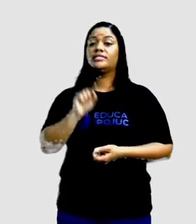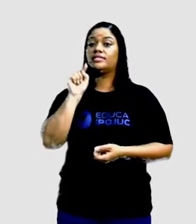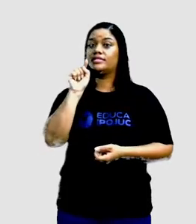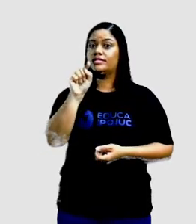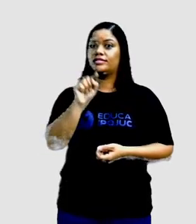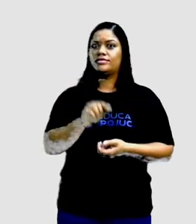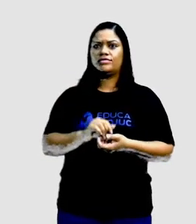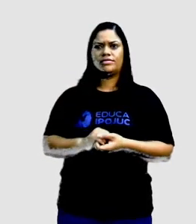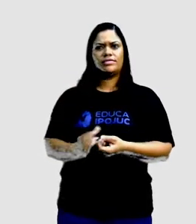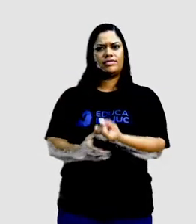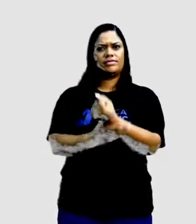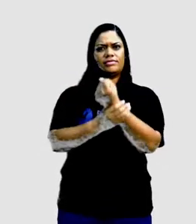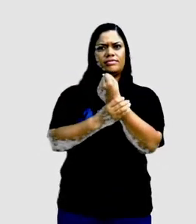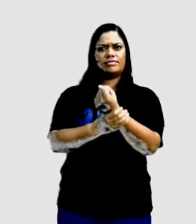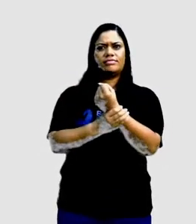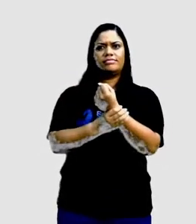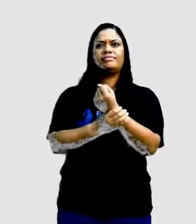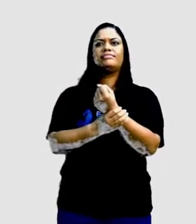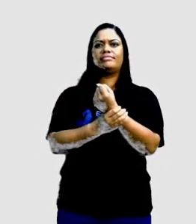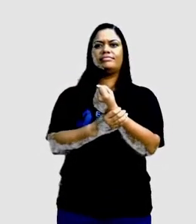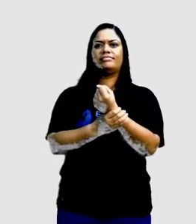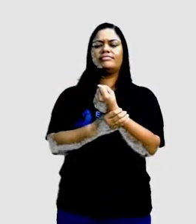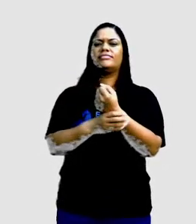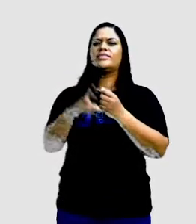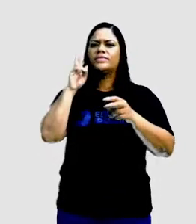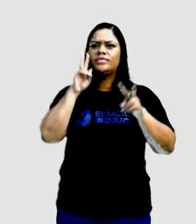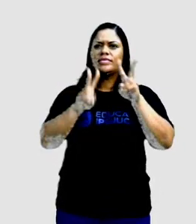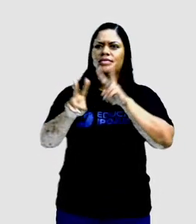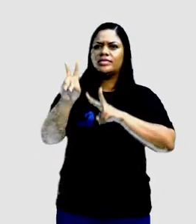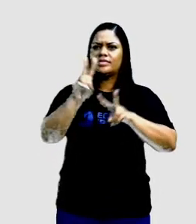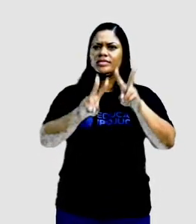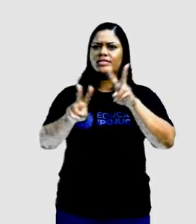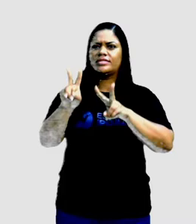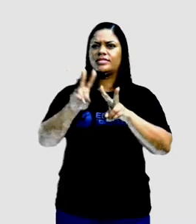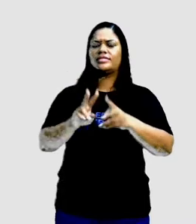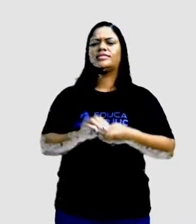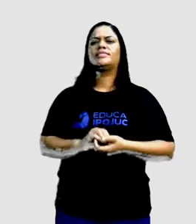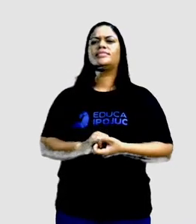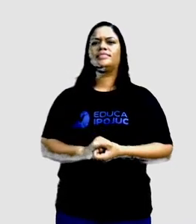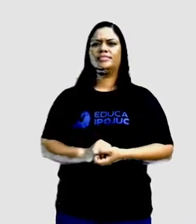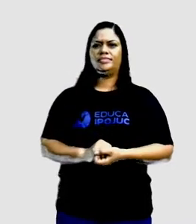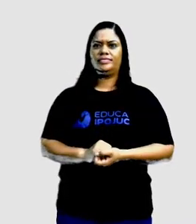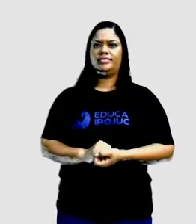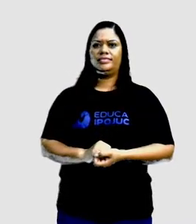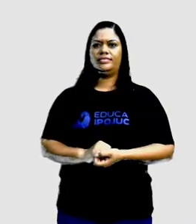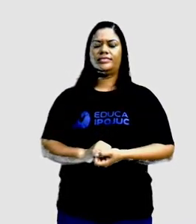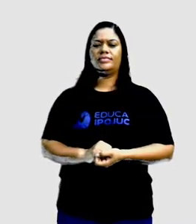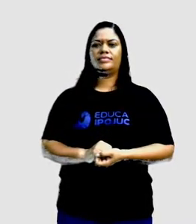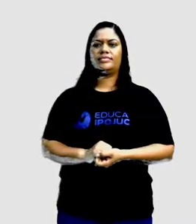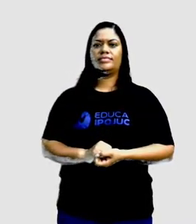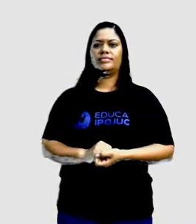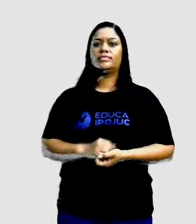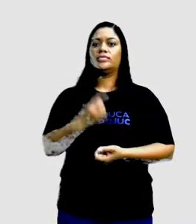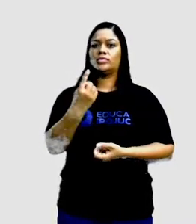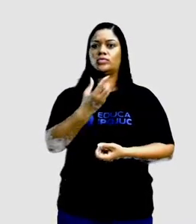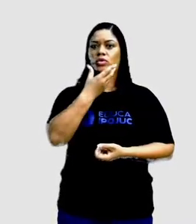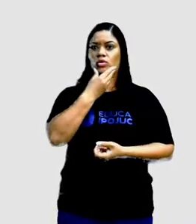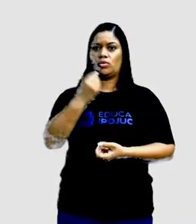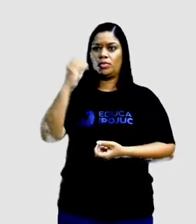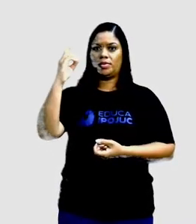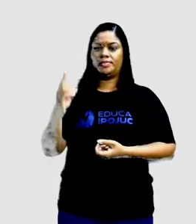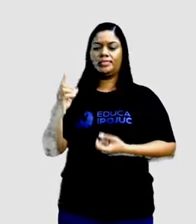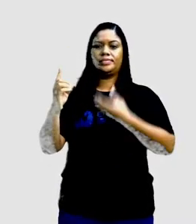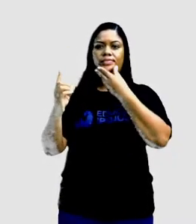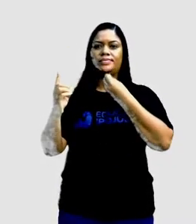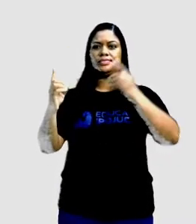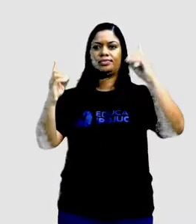você defender um ponto de vista. Observe aí essa imagem com atenção, pessoal. Veja, tem um homem de um lado